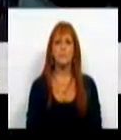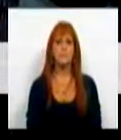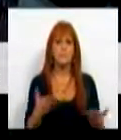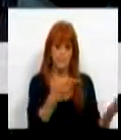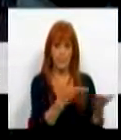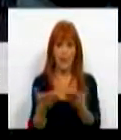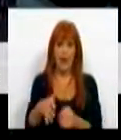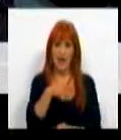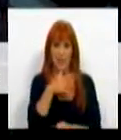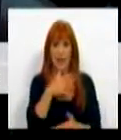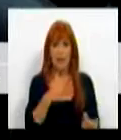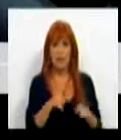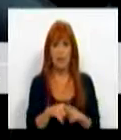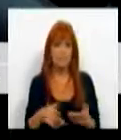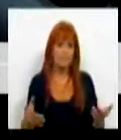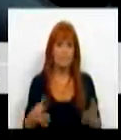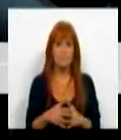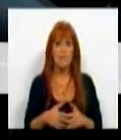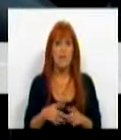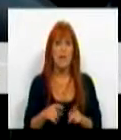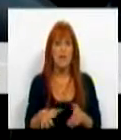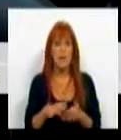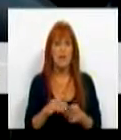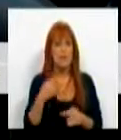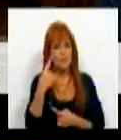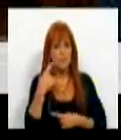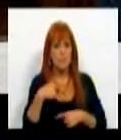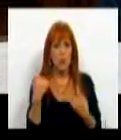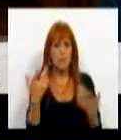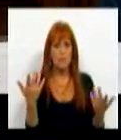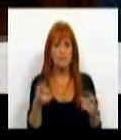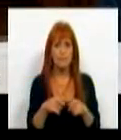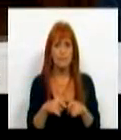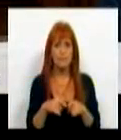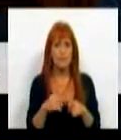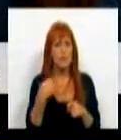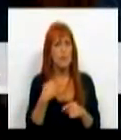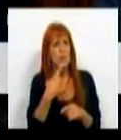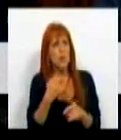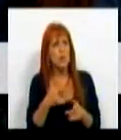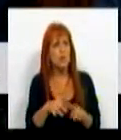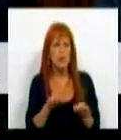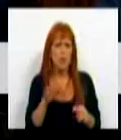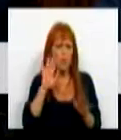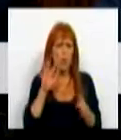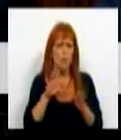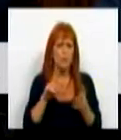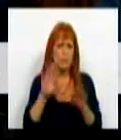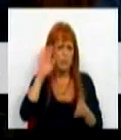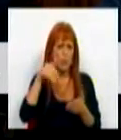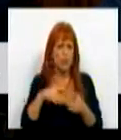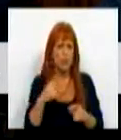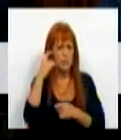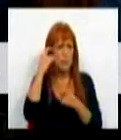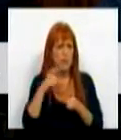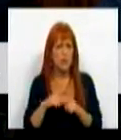Portanto, é esta explicada, digamos assim, e que basicamente reflete, como digo, e só para completar o raciocínio, portanto,